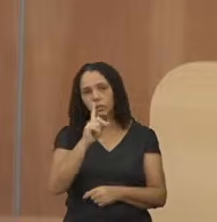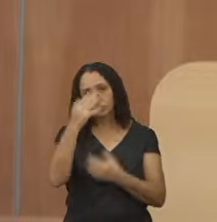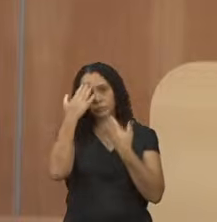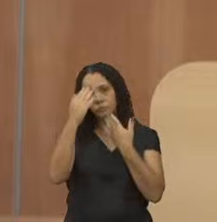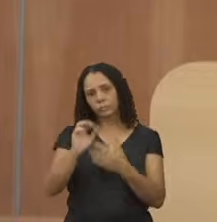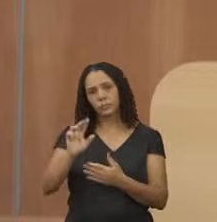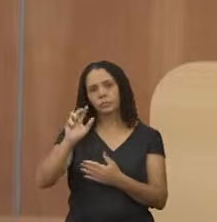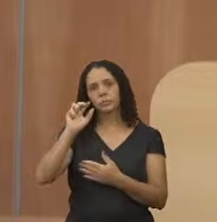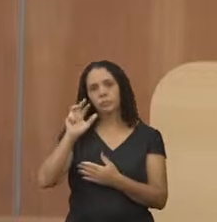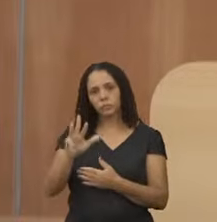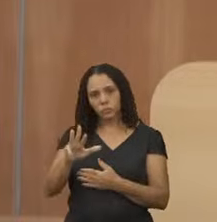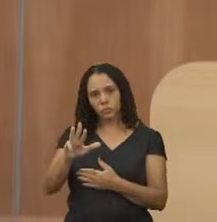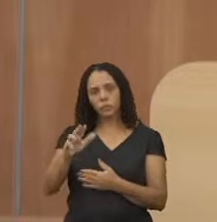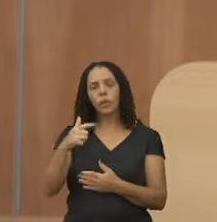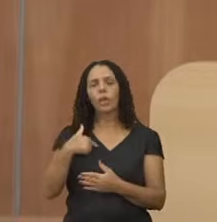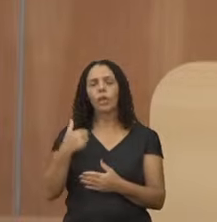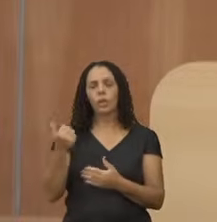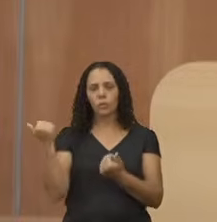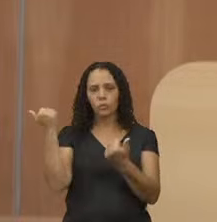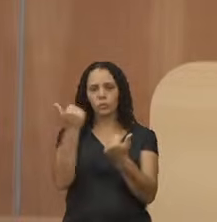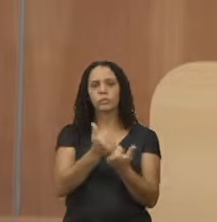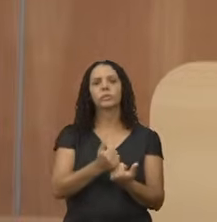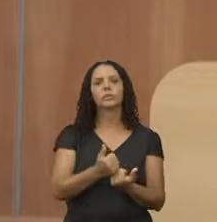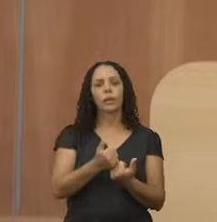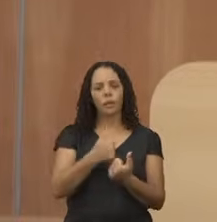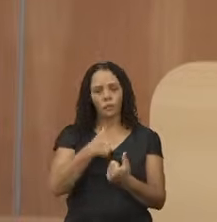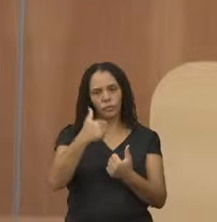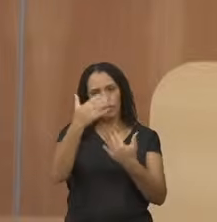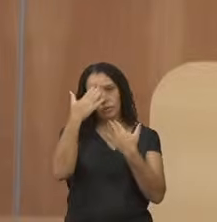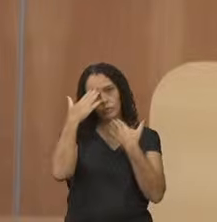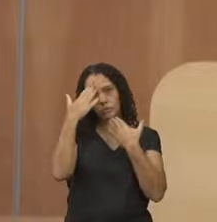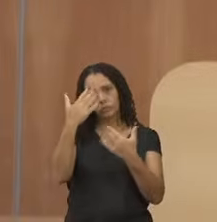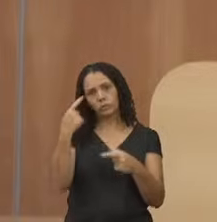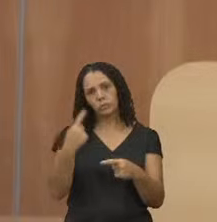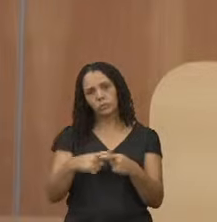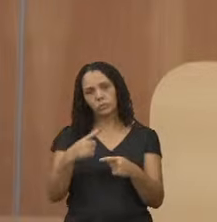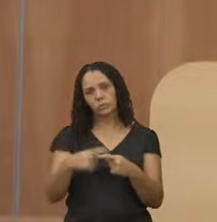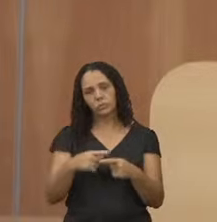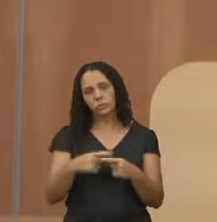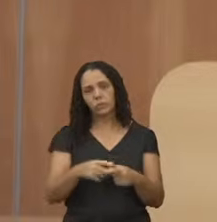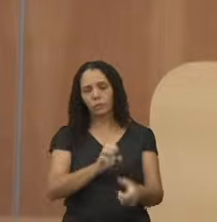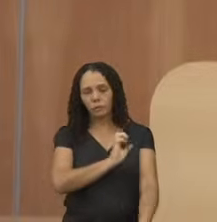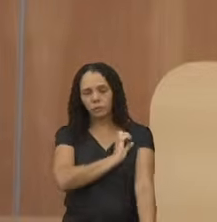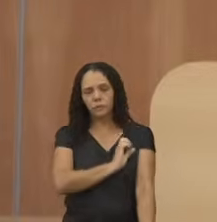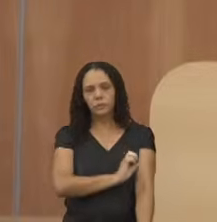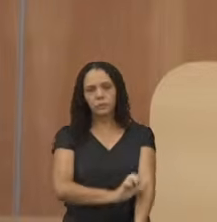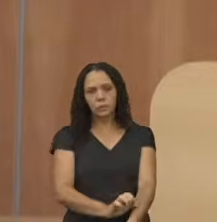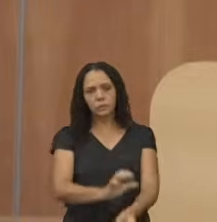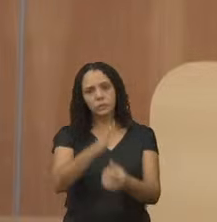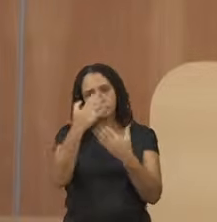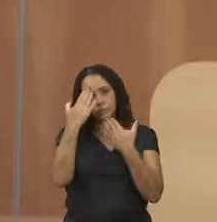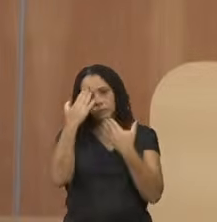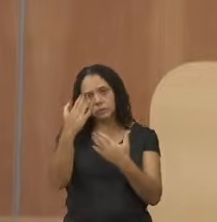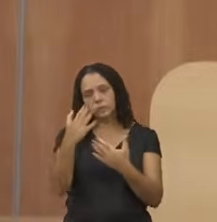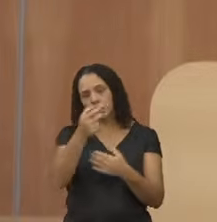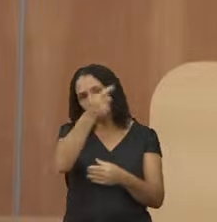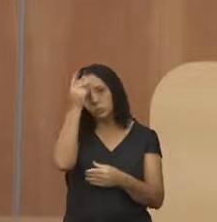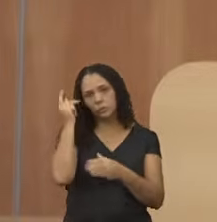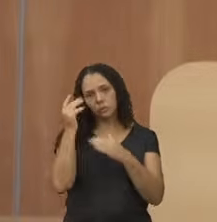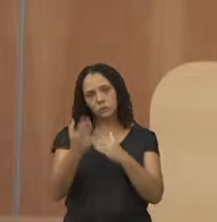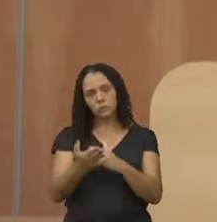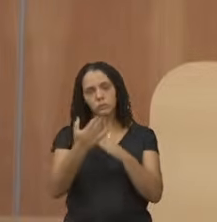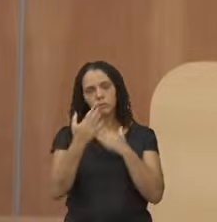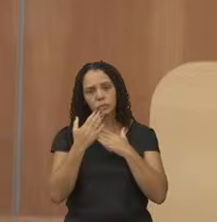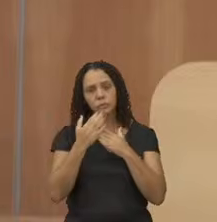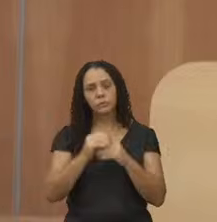vou fazer isso para ele, viu? Vou fazer isso para ele, porque é de bons modos a gente agradecer aqueles que nos ajudam,